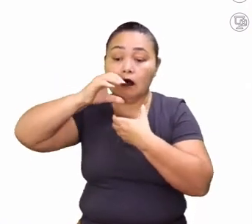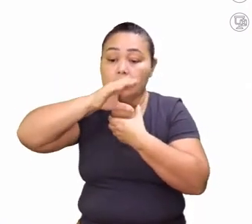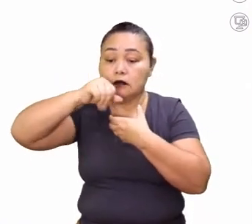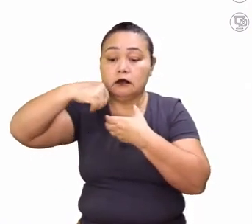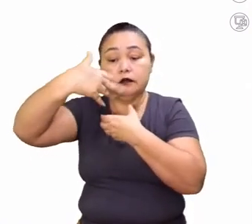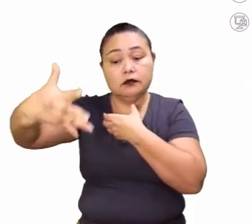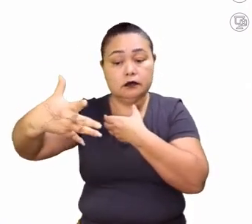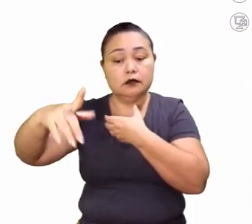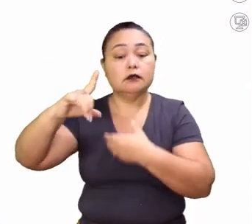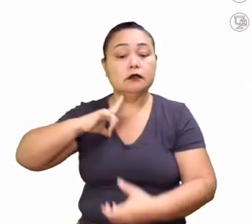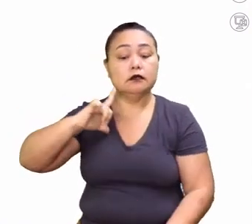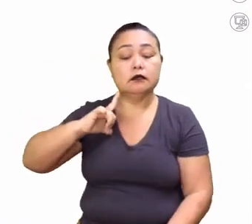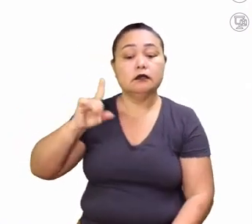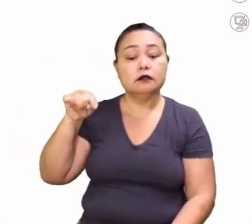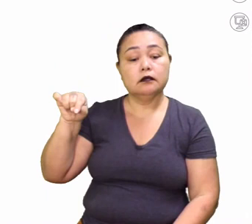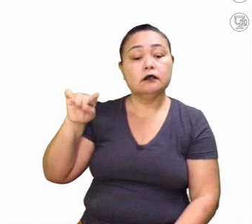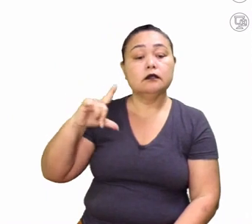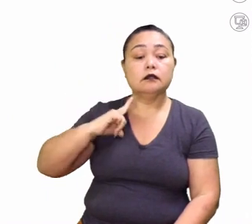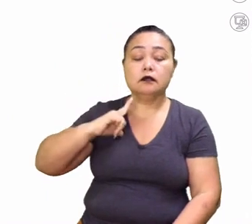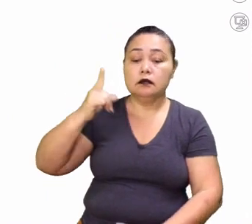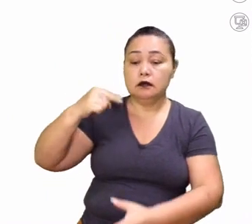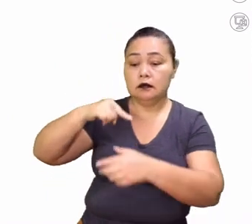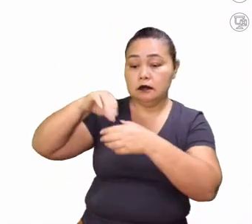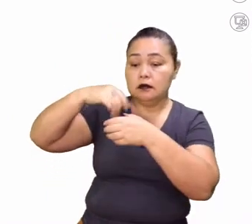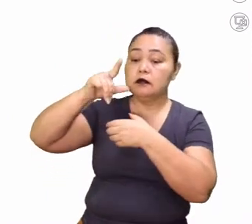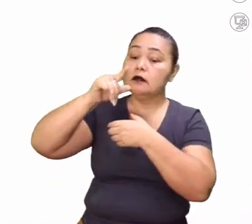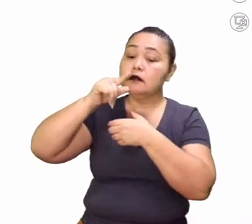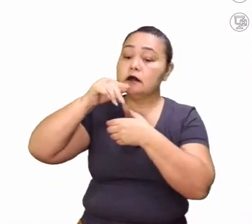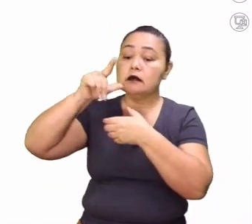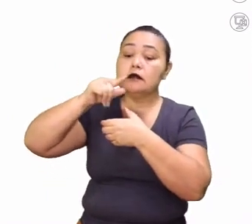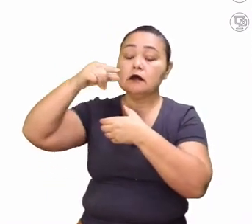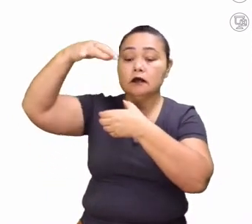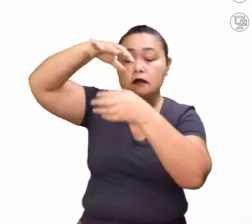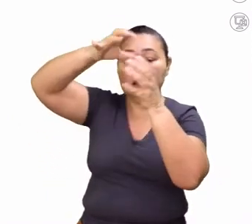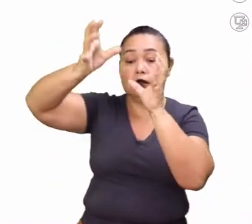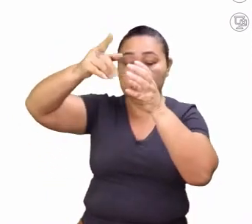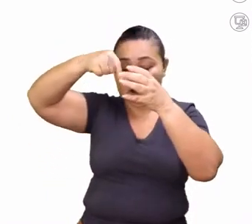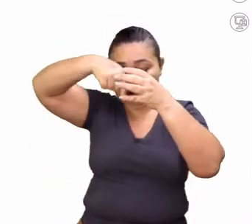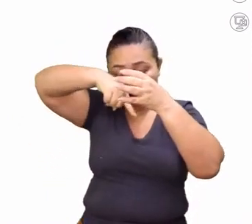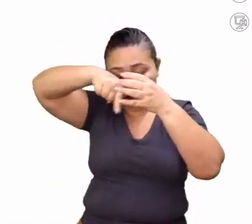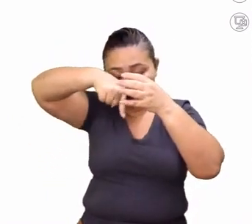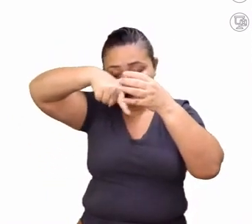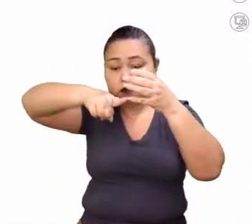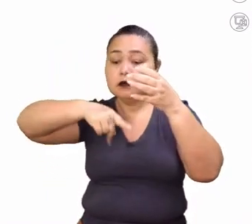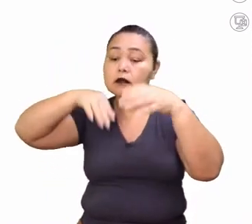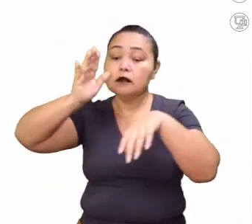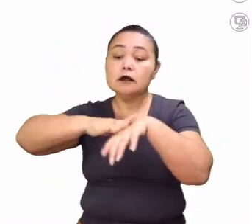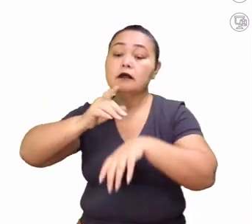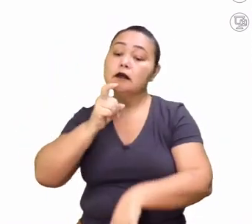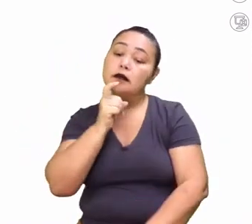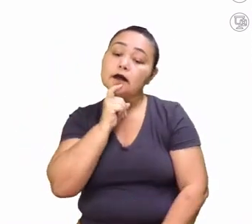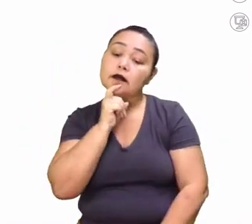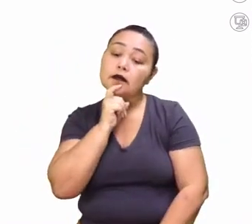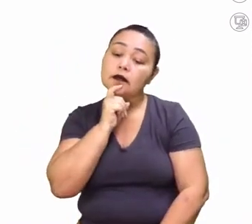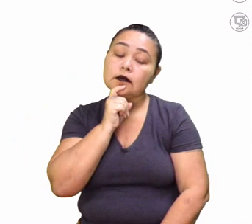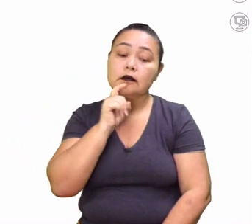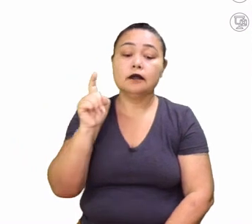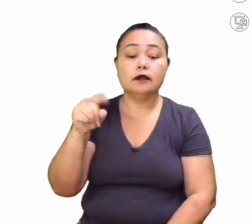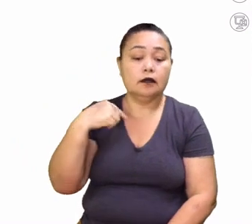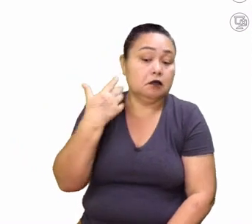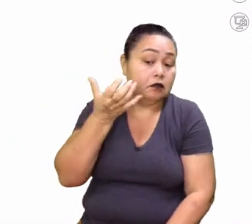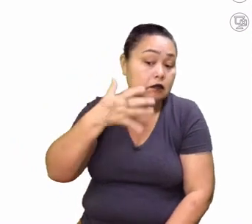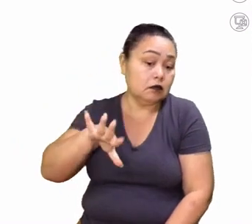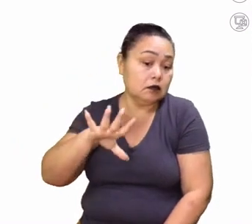essa máquina aqui retira o calor da água do Galão e deixa ela mais fria certo se não